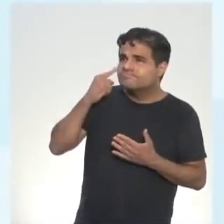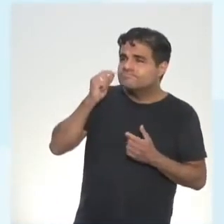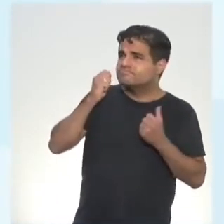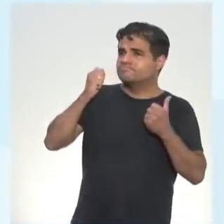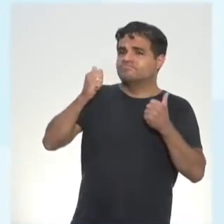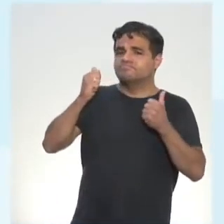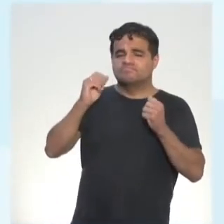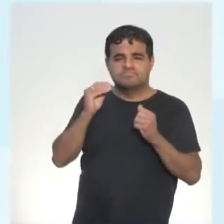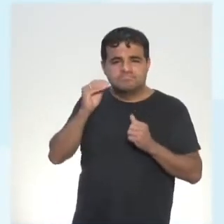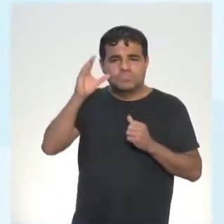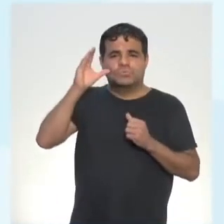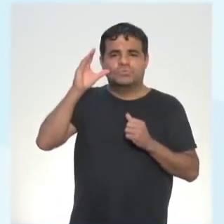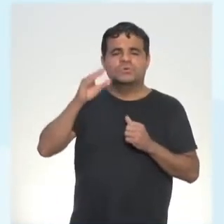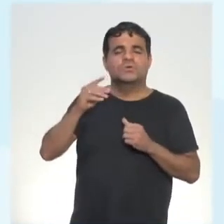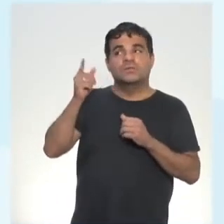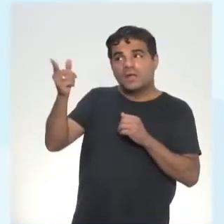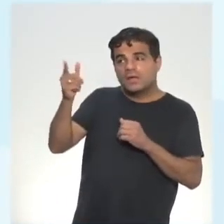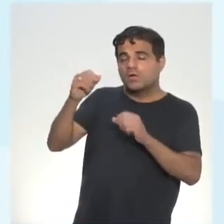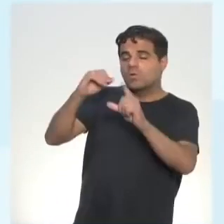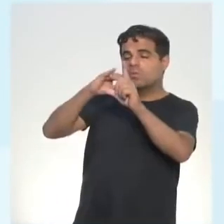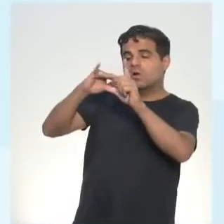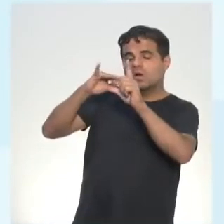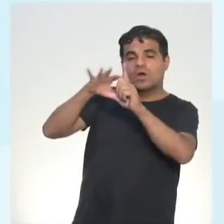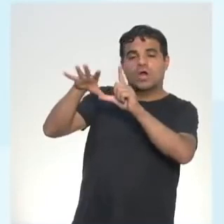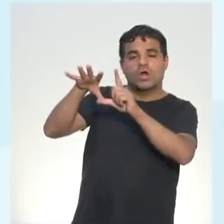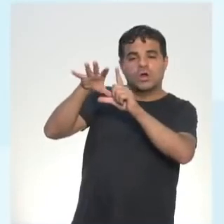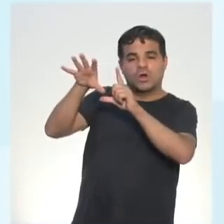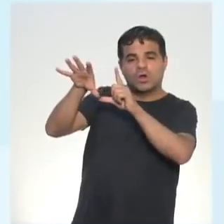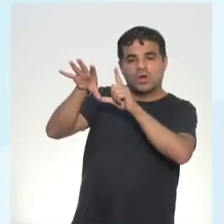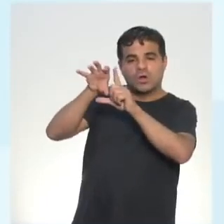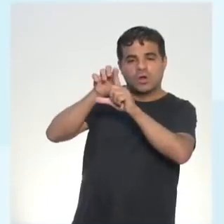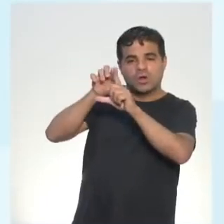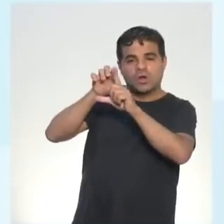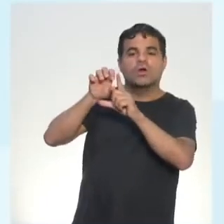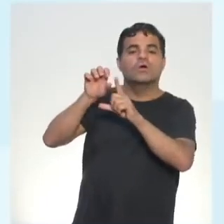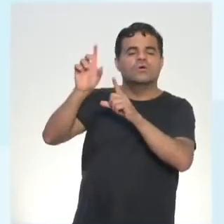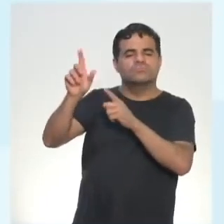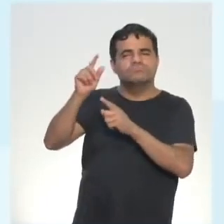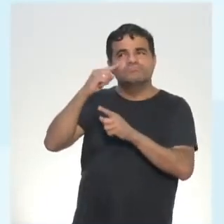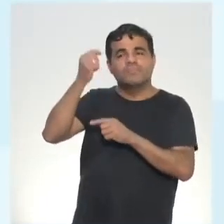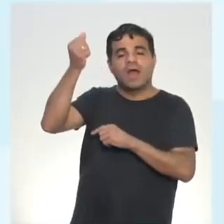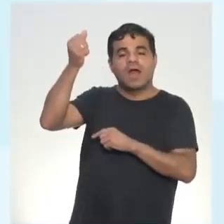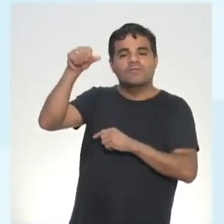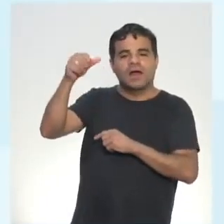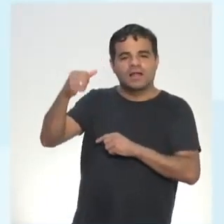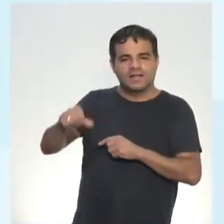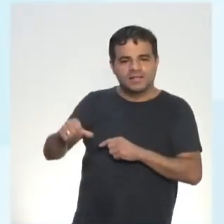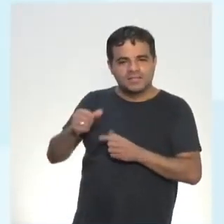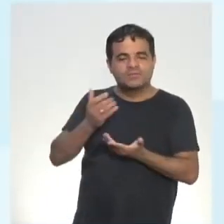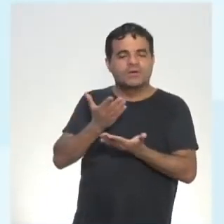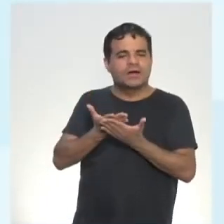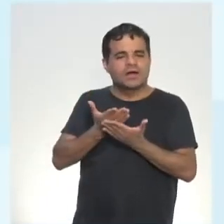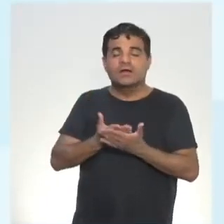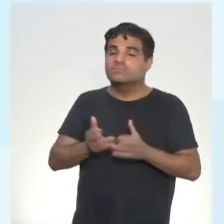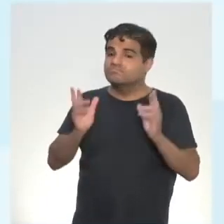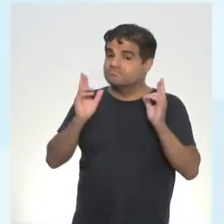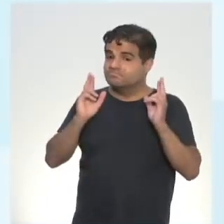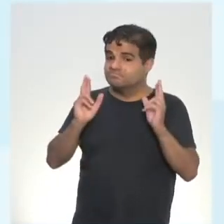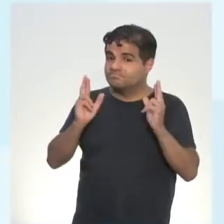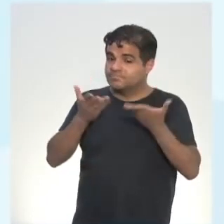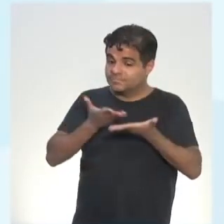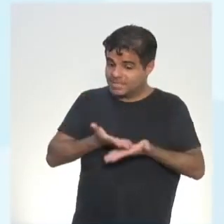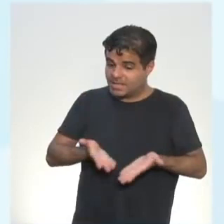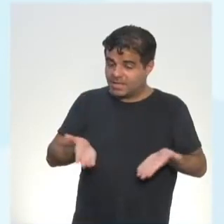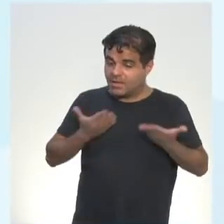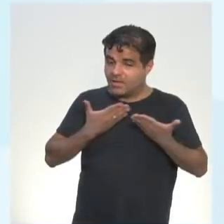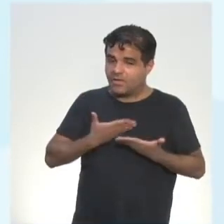produtivo, né, tá aí o QR Code para você fazer a avaliação da nossa aula. Espero, gente, que a aula tenha sido muito legal, muito